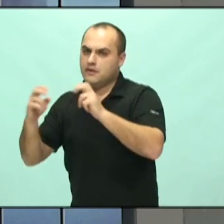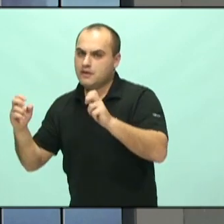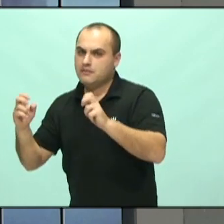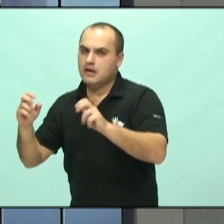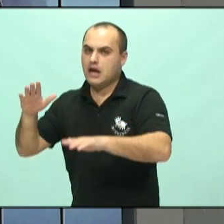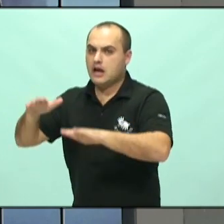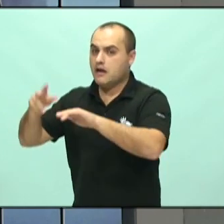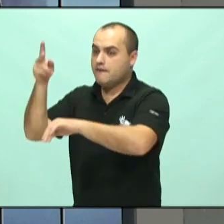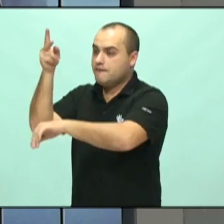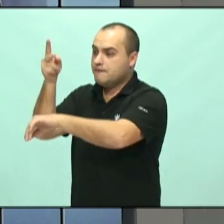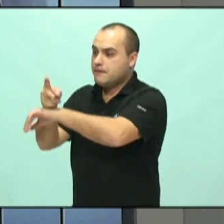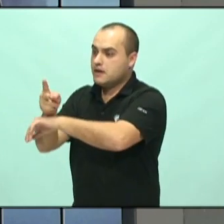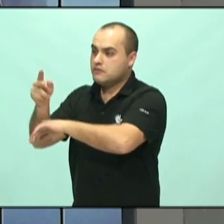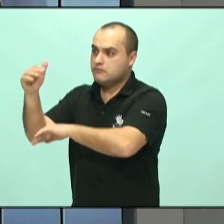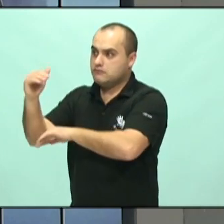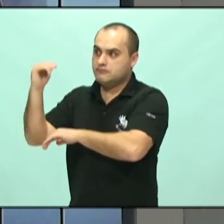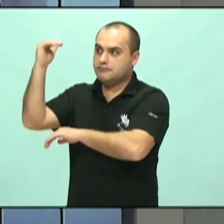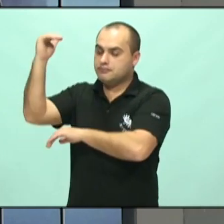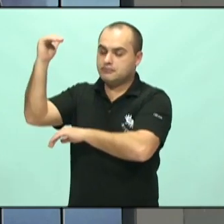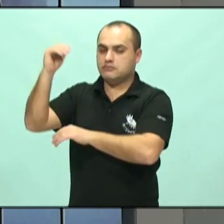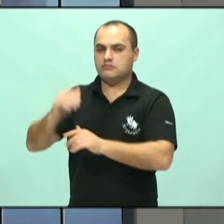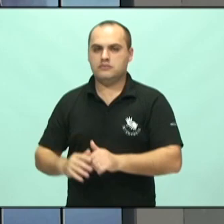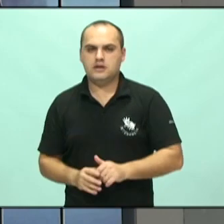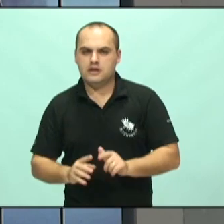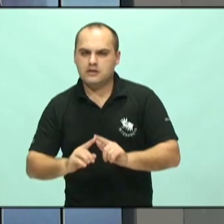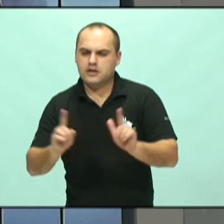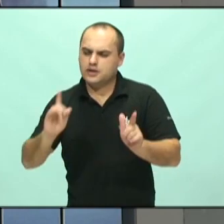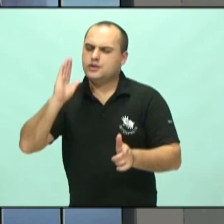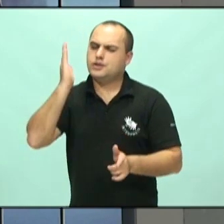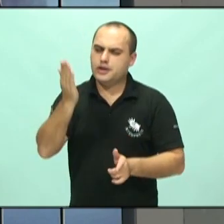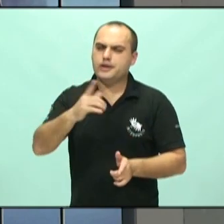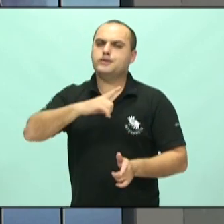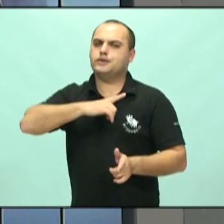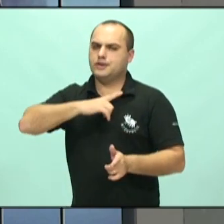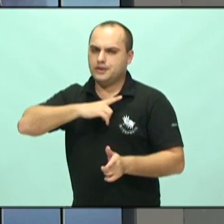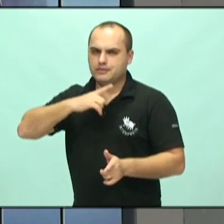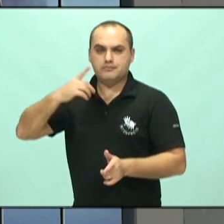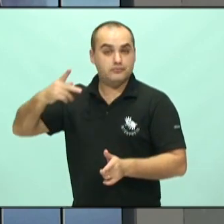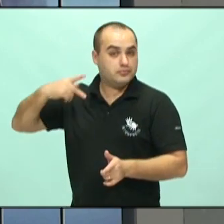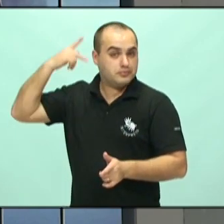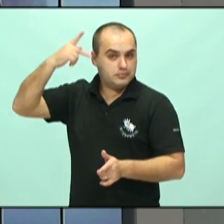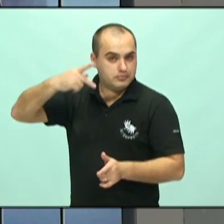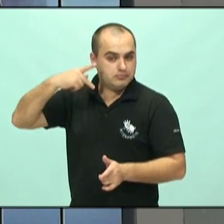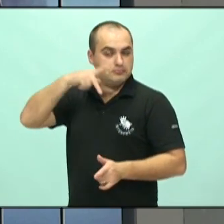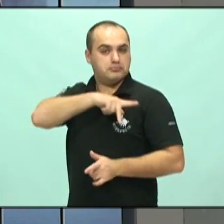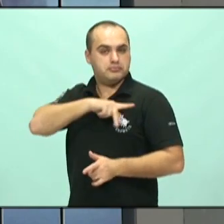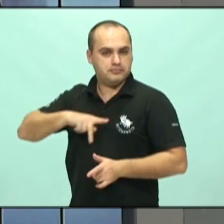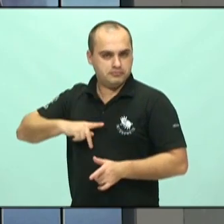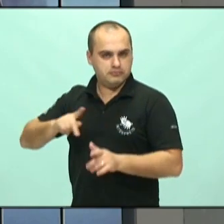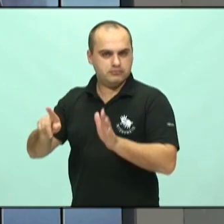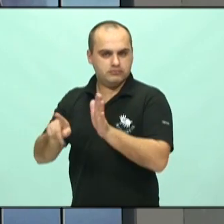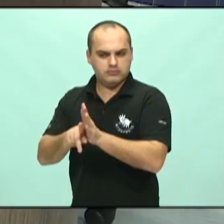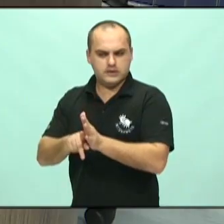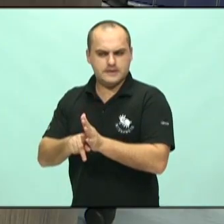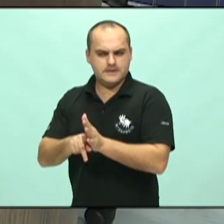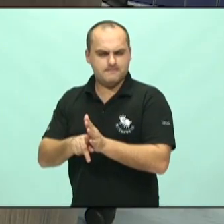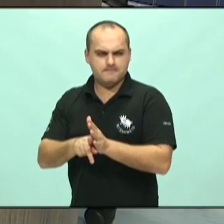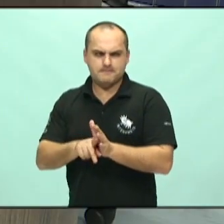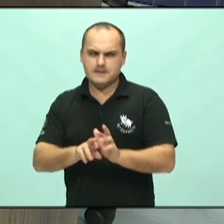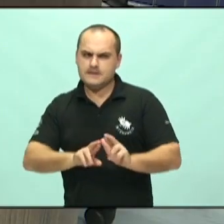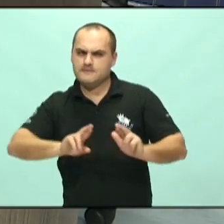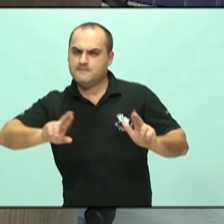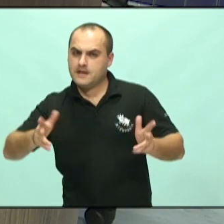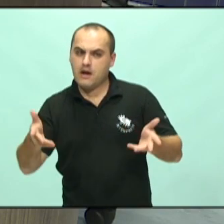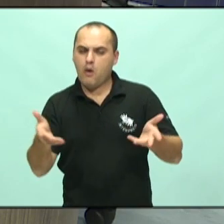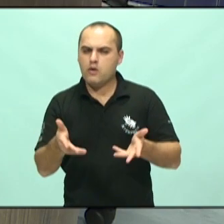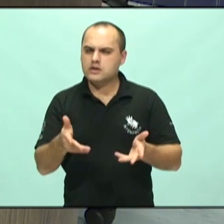frente, assim. Então já havia, assim, algumas políticas, né? Não diferentes das que existem hoje.